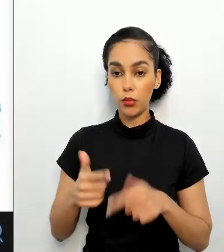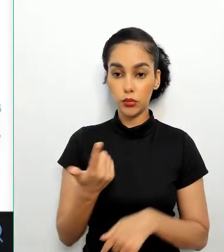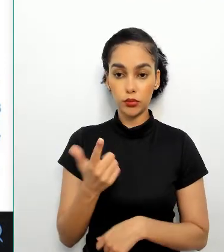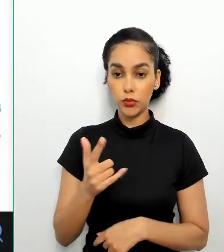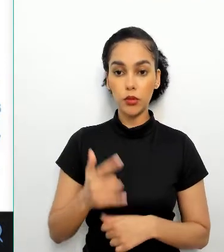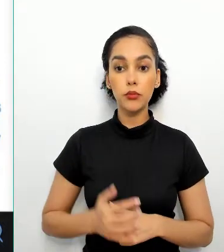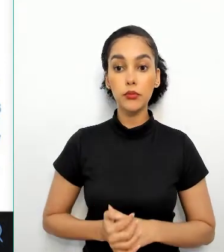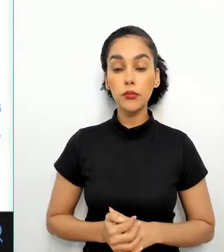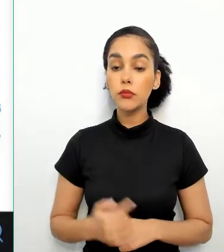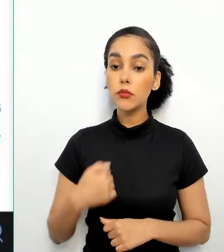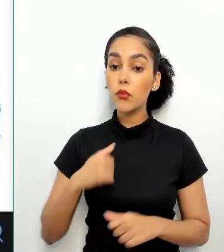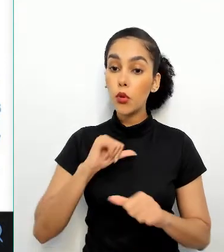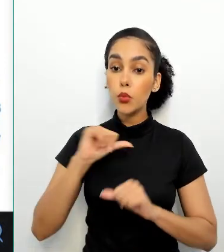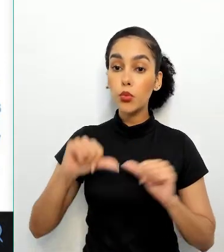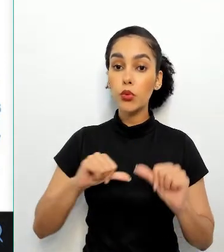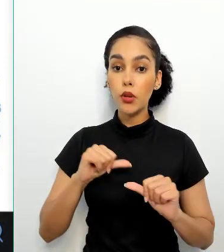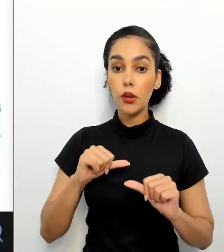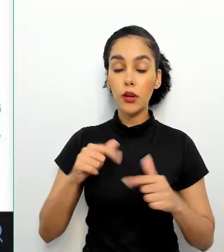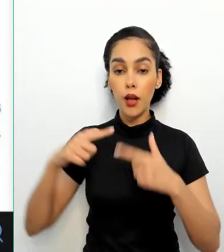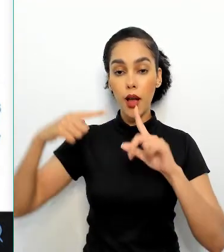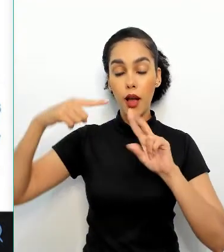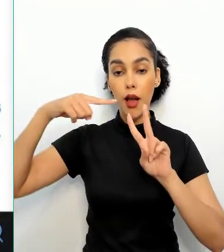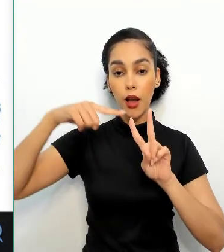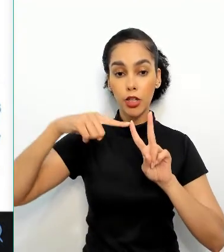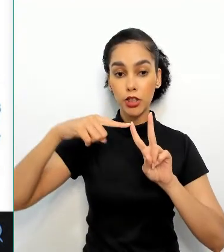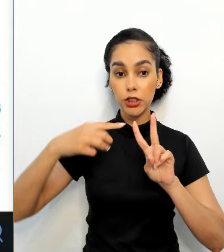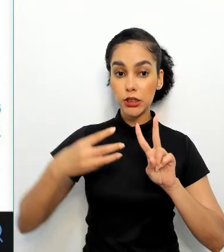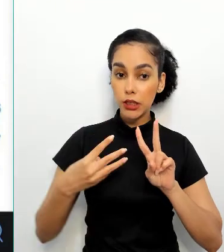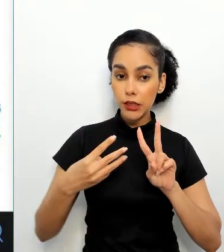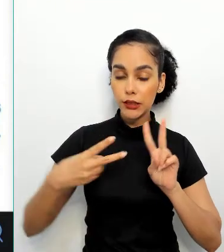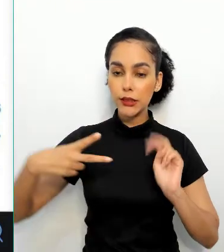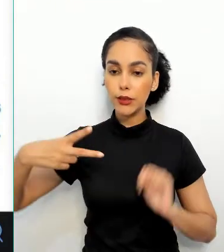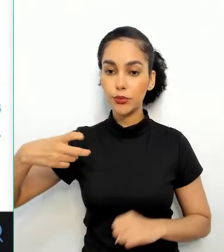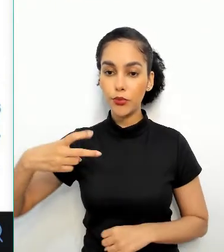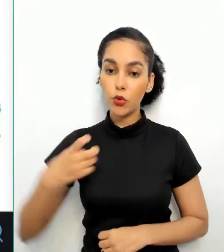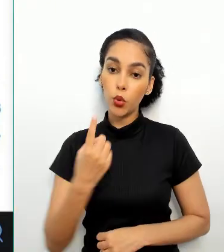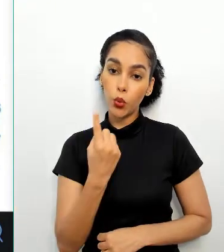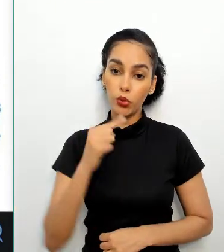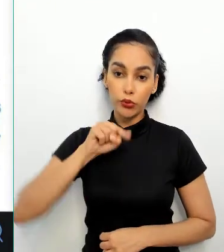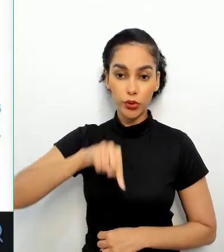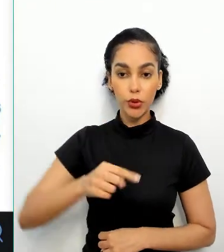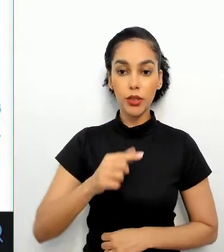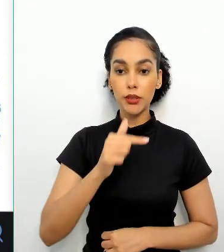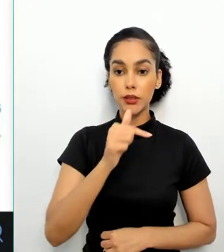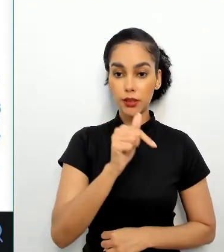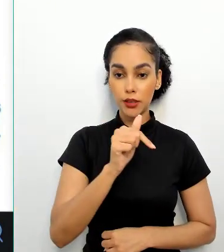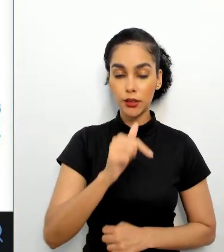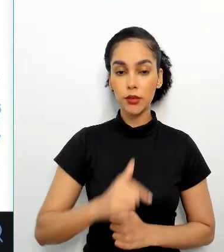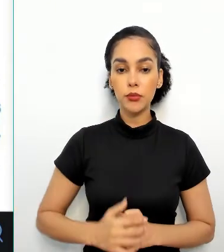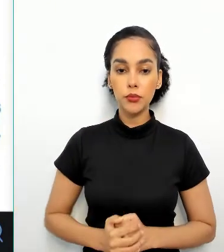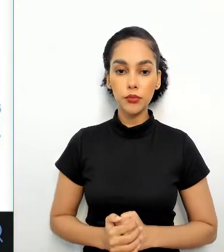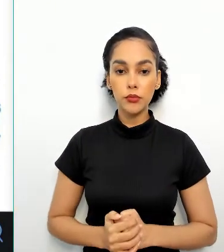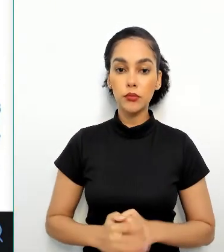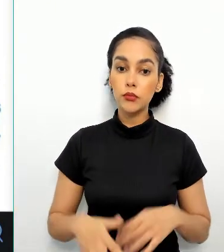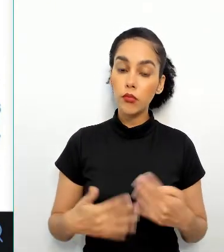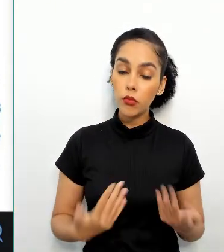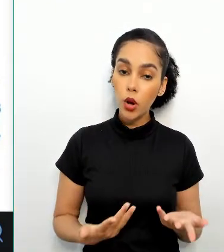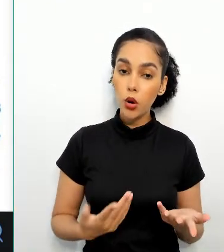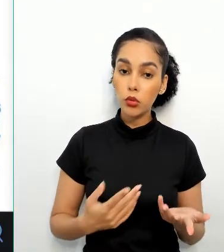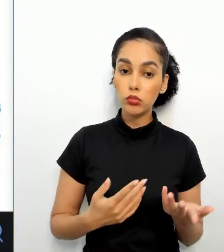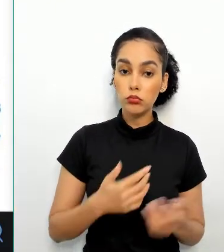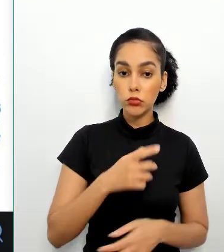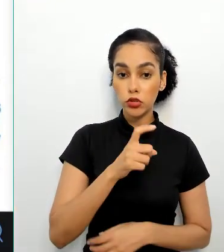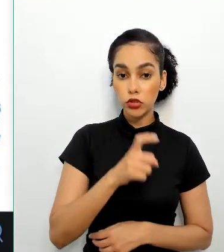usar 1,7, não tem problema. Então, eu vou trocar a raiz de 3 por 1,7. Então, a gente vai ter que o x é